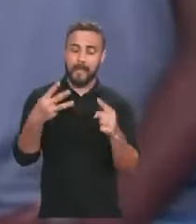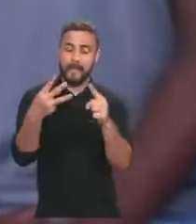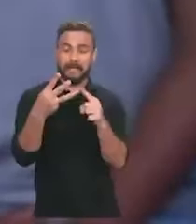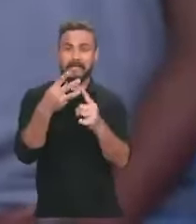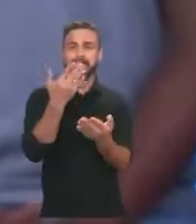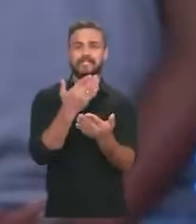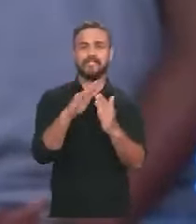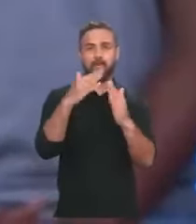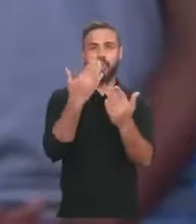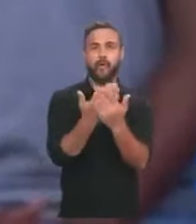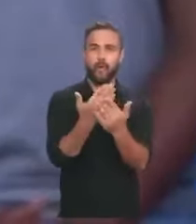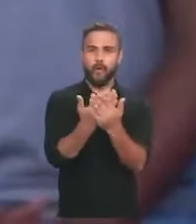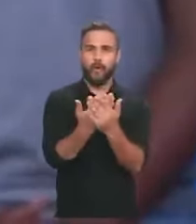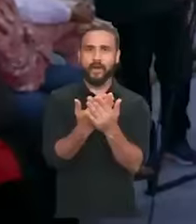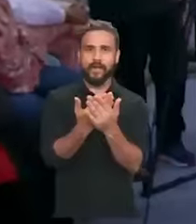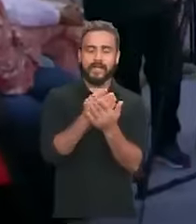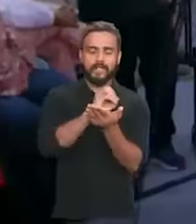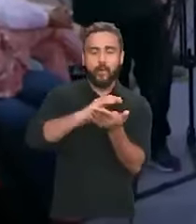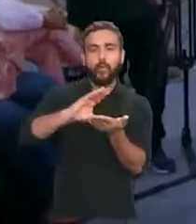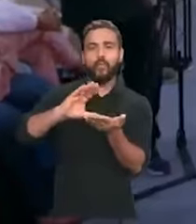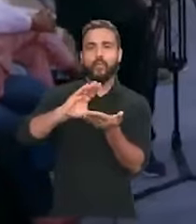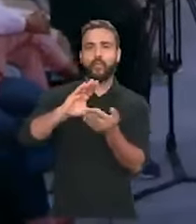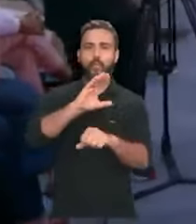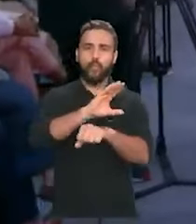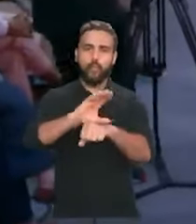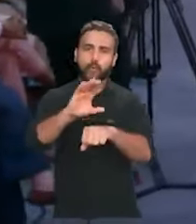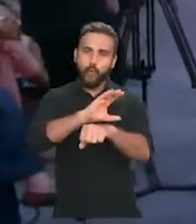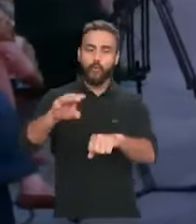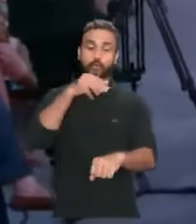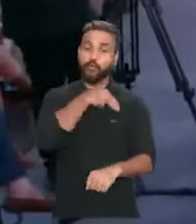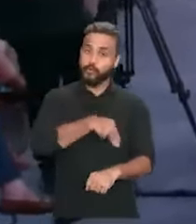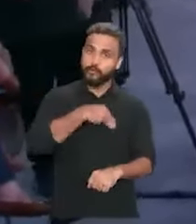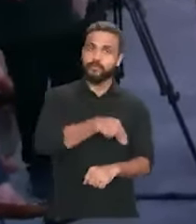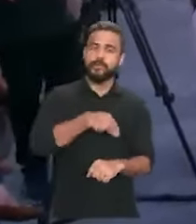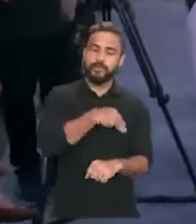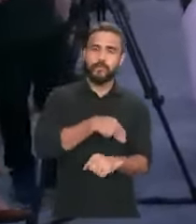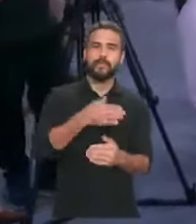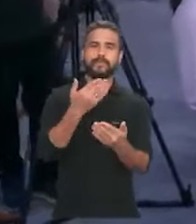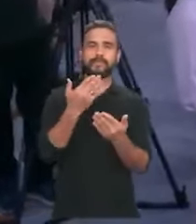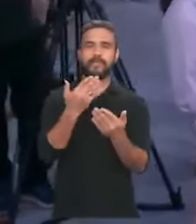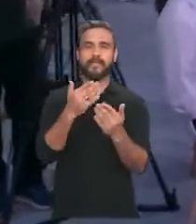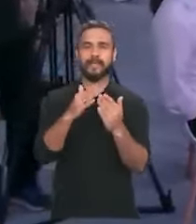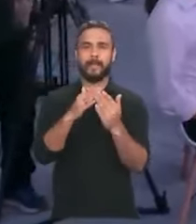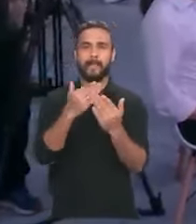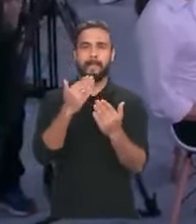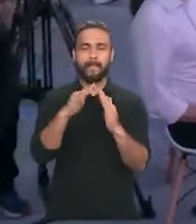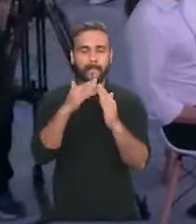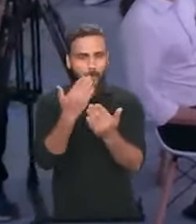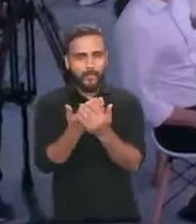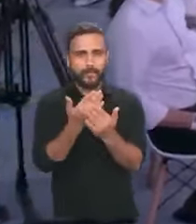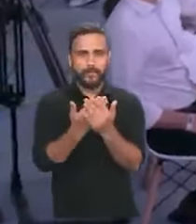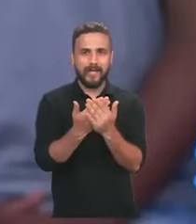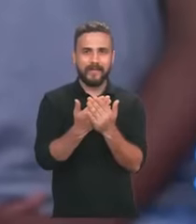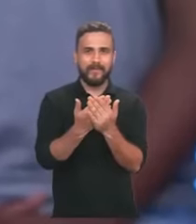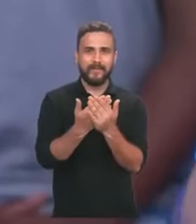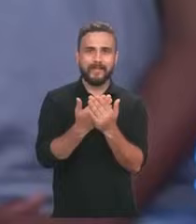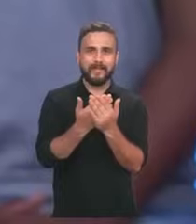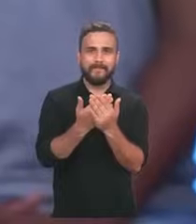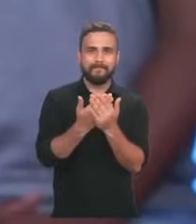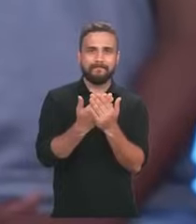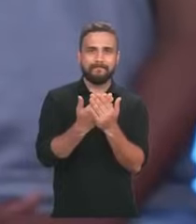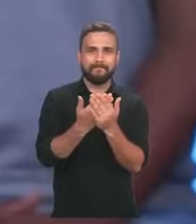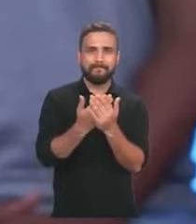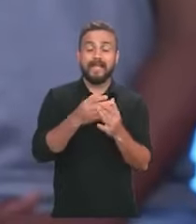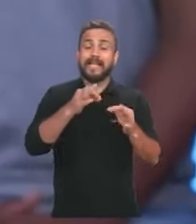formação missionária, que não é uma escola acadêmica, é uma escola que visa trabalhar no caráter do obreiro, mas preparar ele